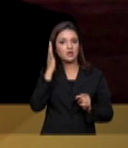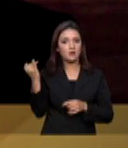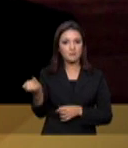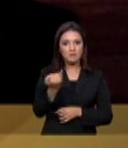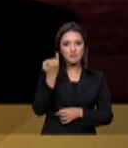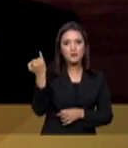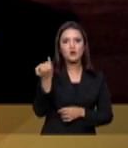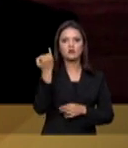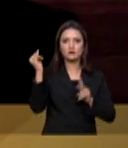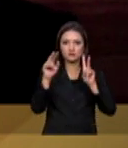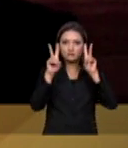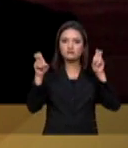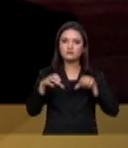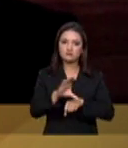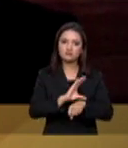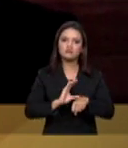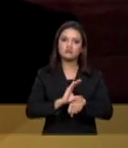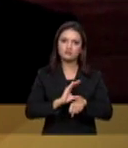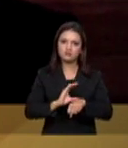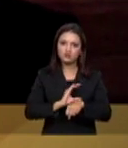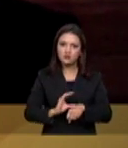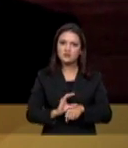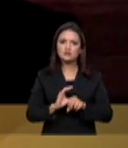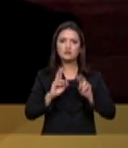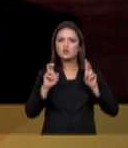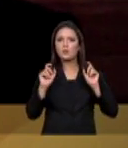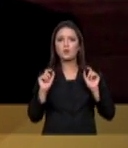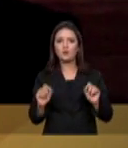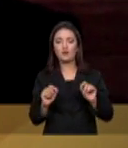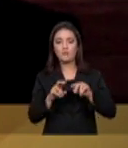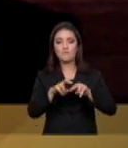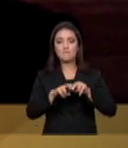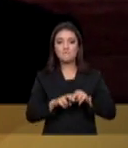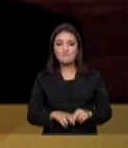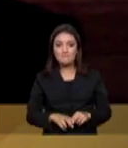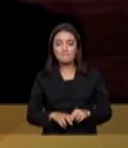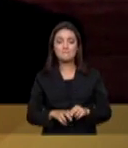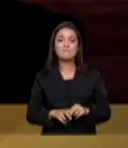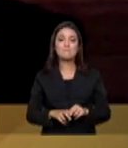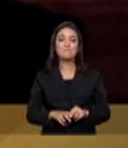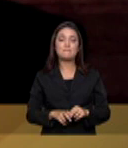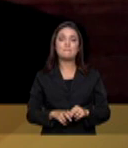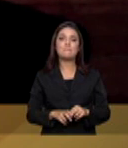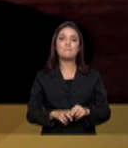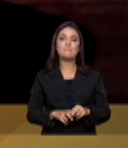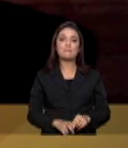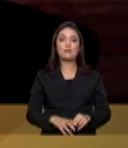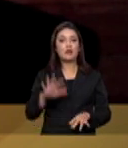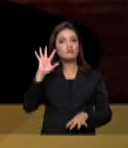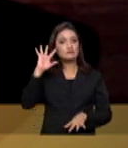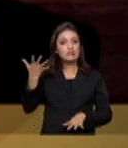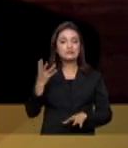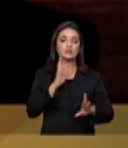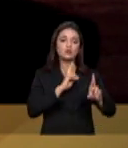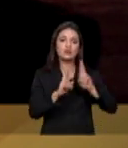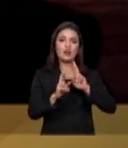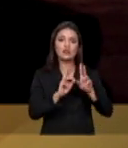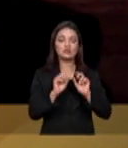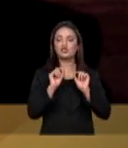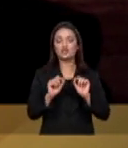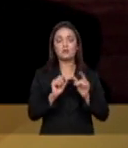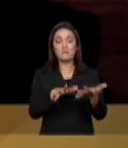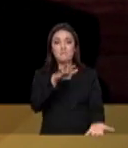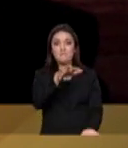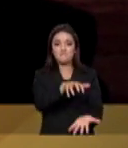questão condicional referente a definição do estatuto jurídico condicional das relações de